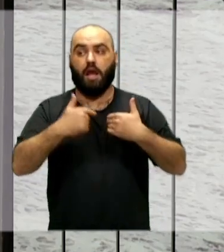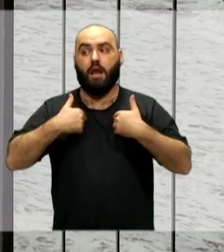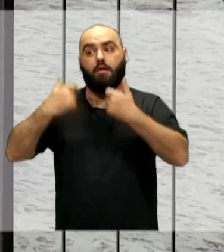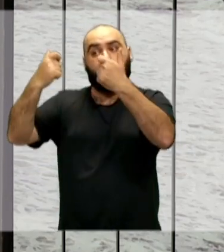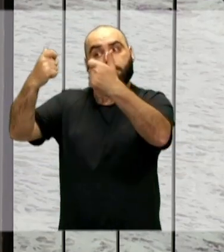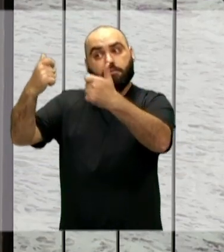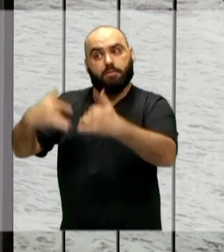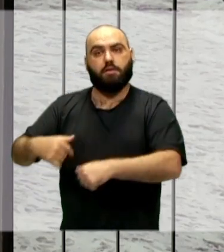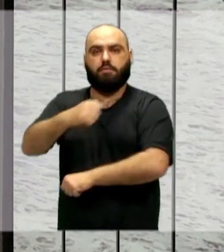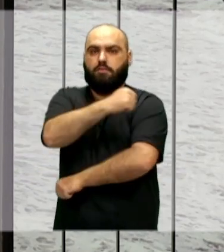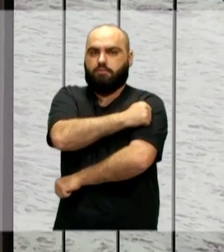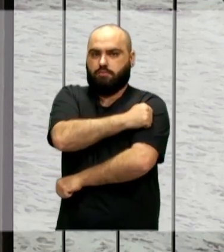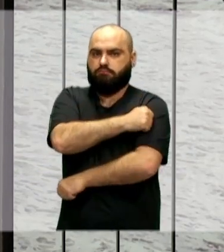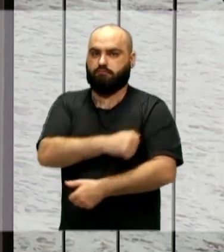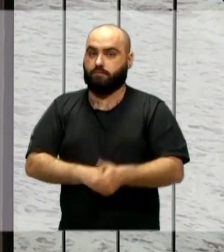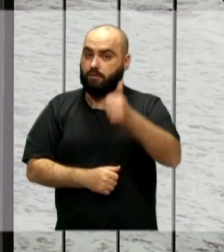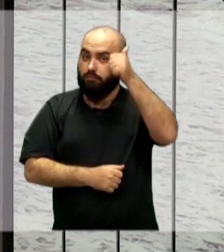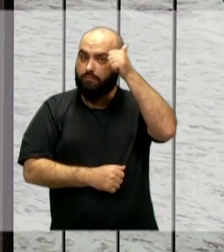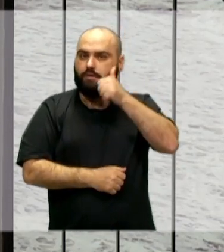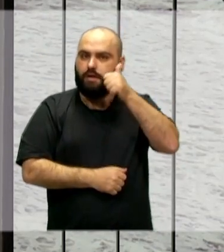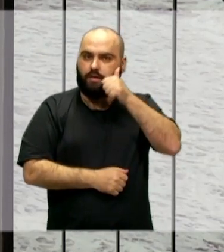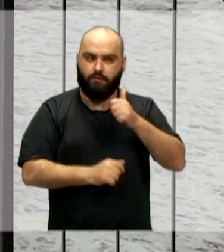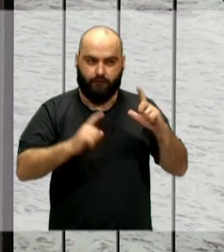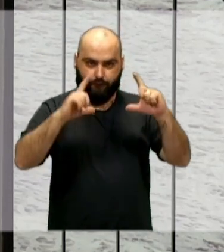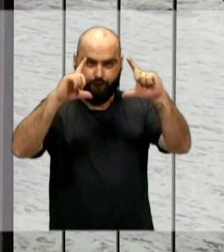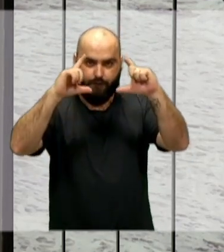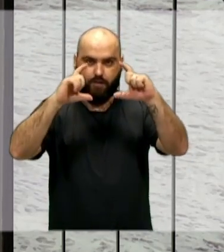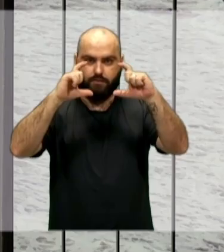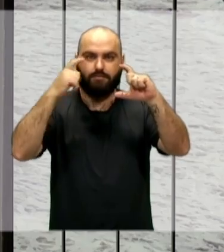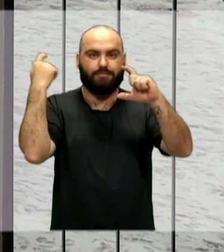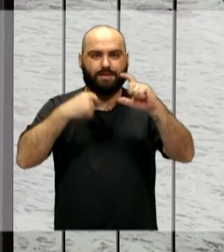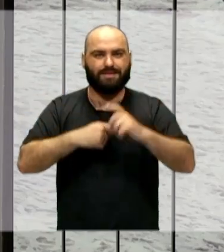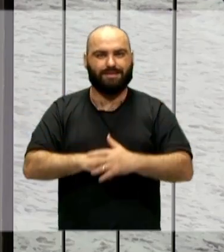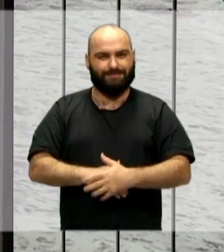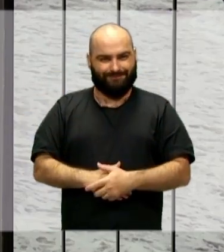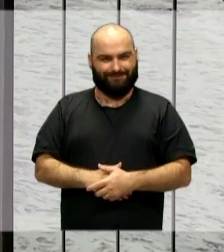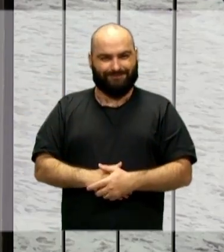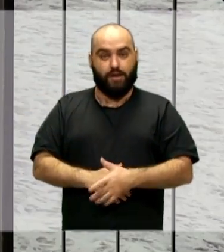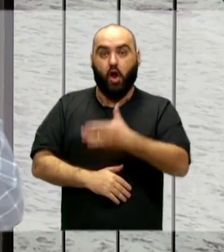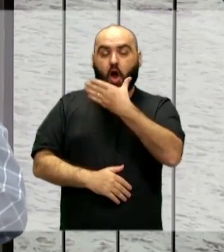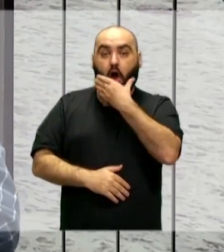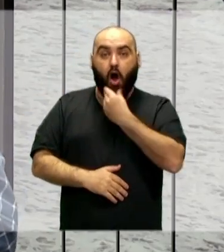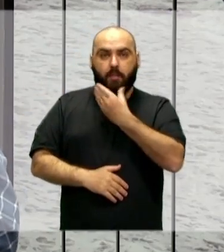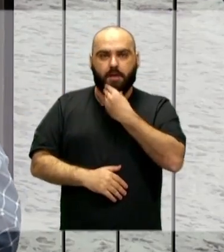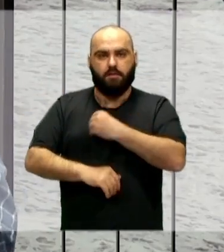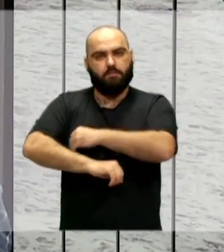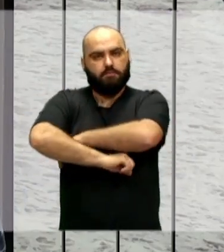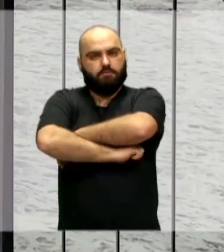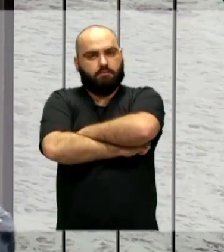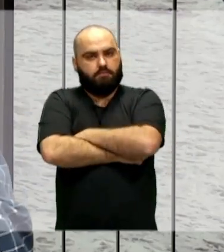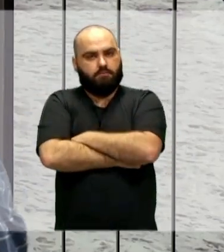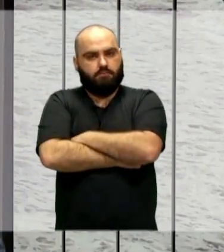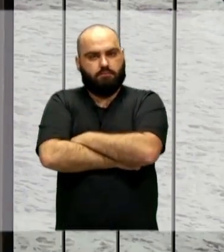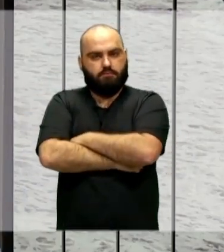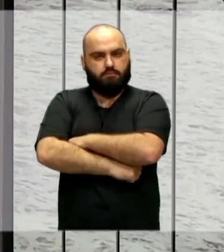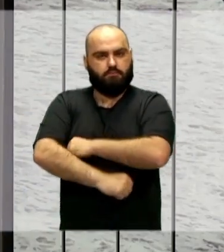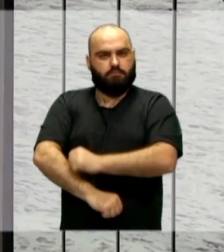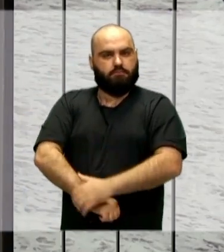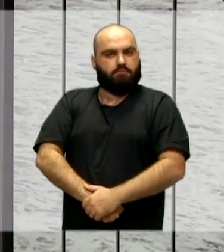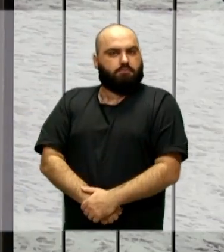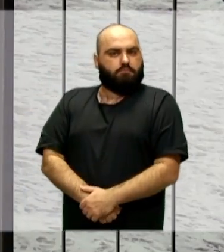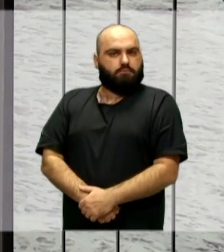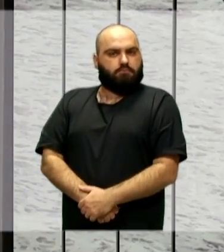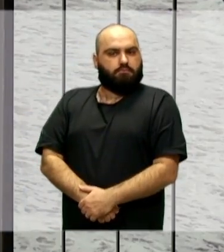aprende que uma mulher, quando vai tirar uma foto, tem que sorrir. Enquanto o homem, normalmente, cruza o braço, faz aquela pose assim, mais